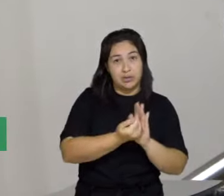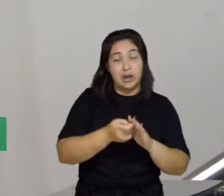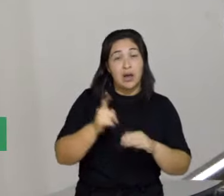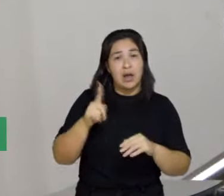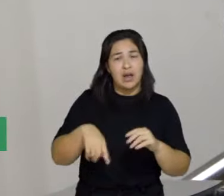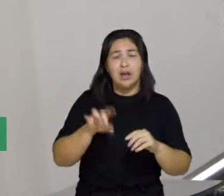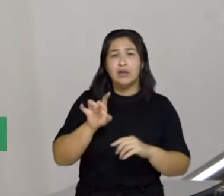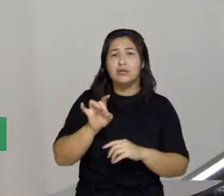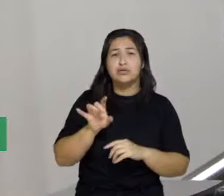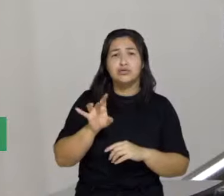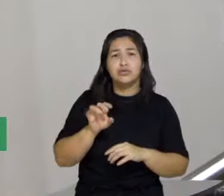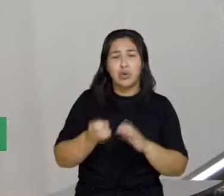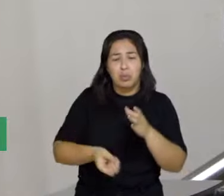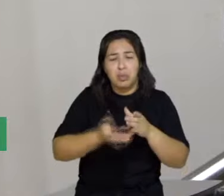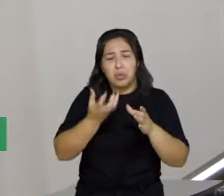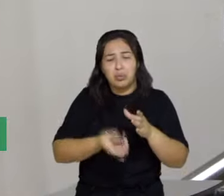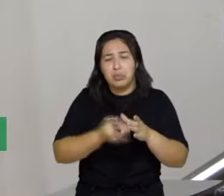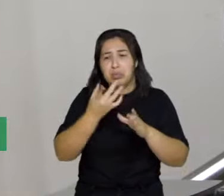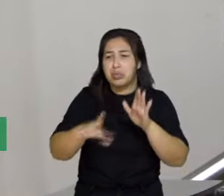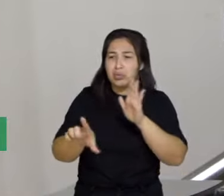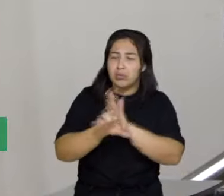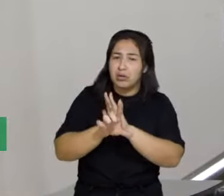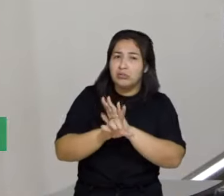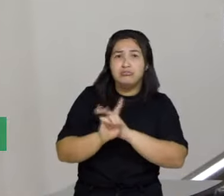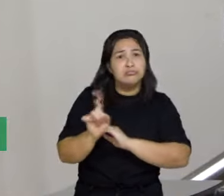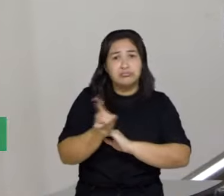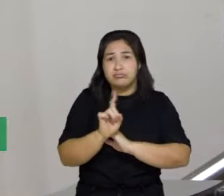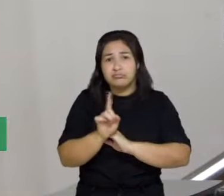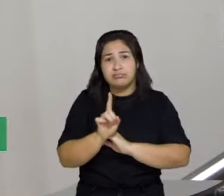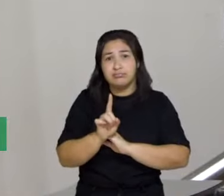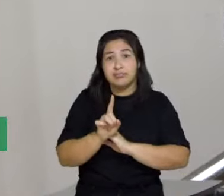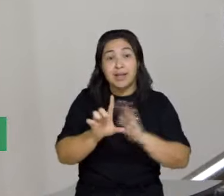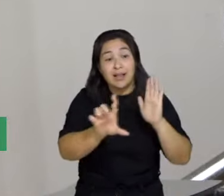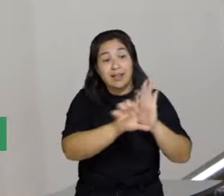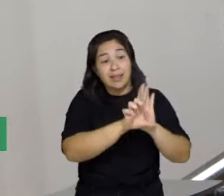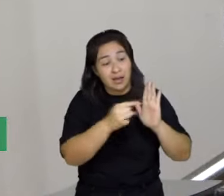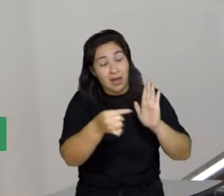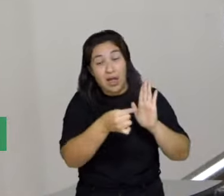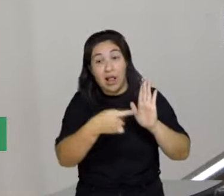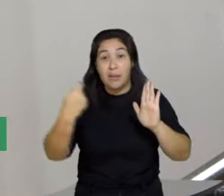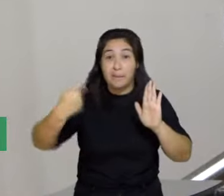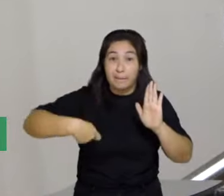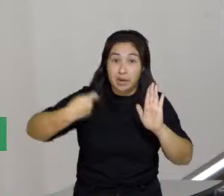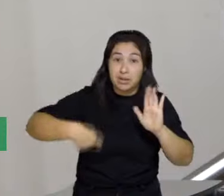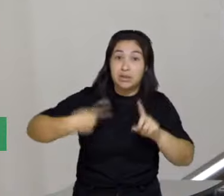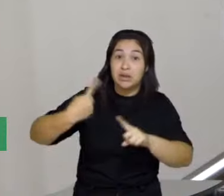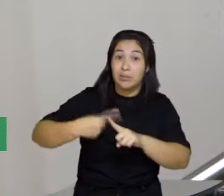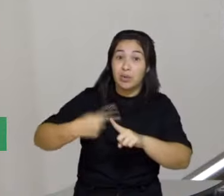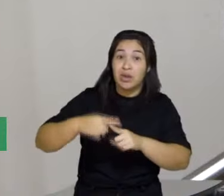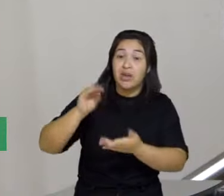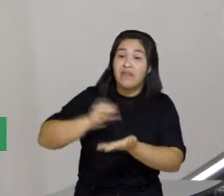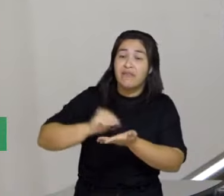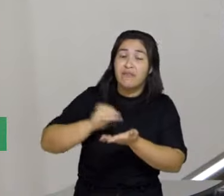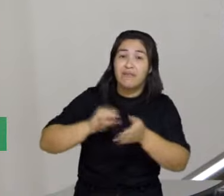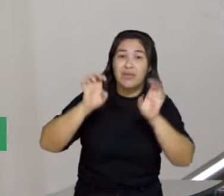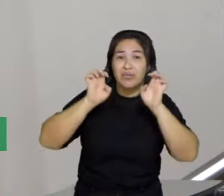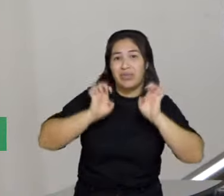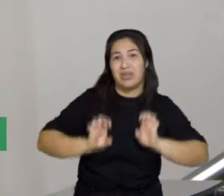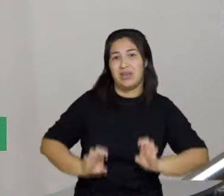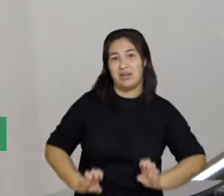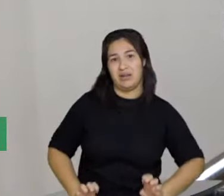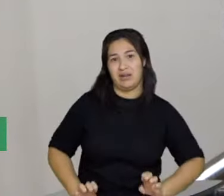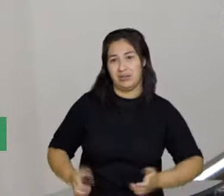é só criar novas leis. As leis só são necessárias pela falta de ética do